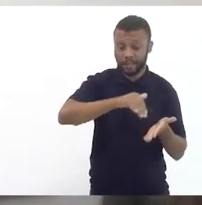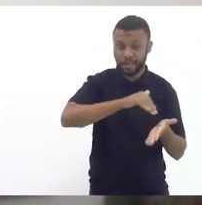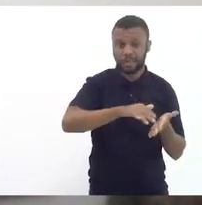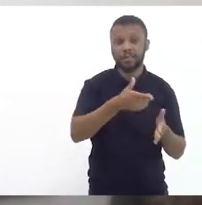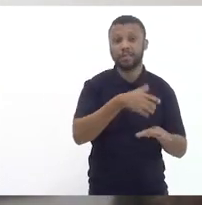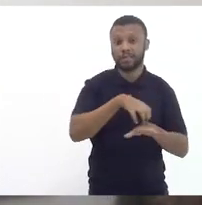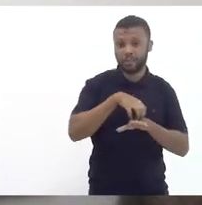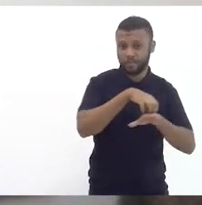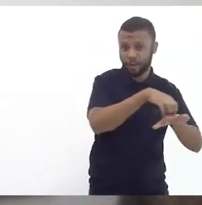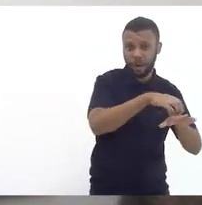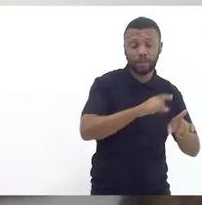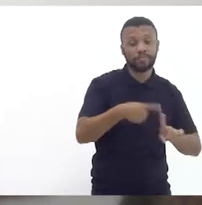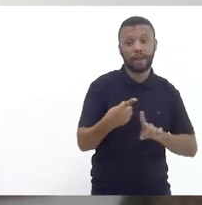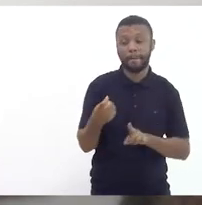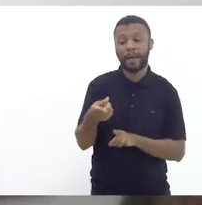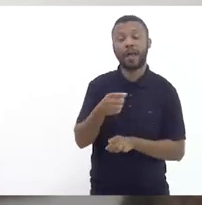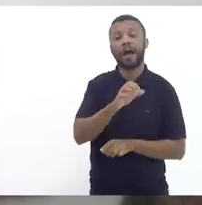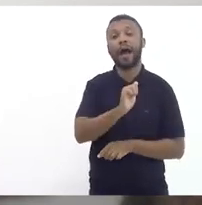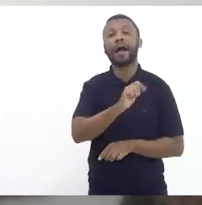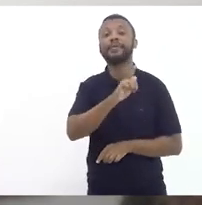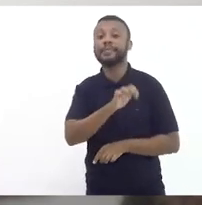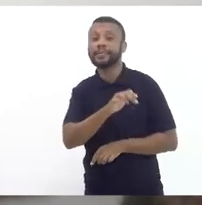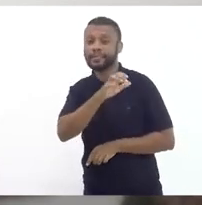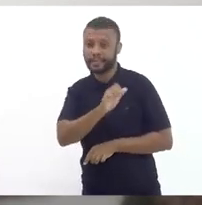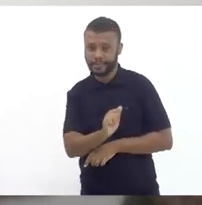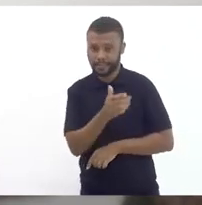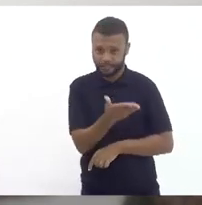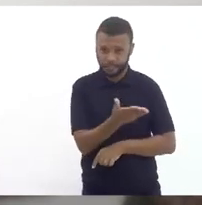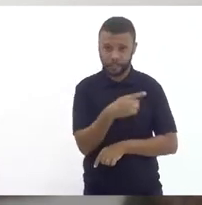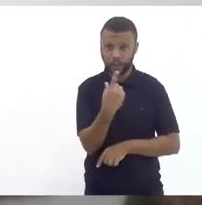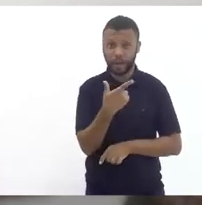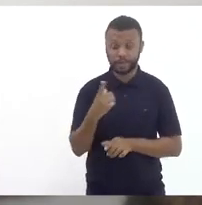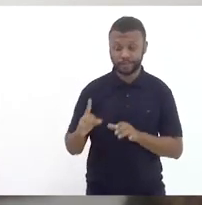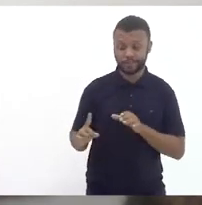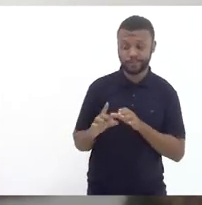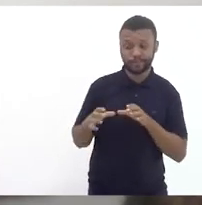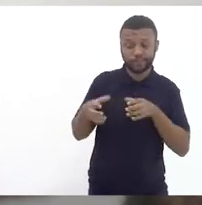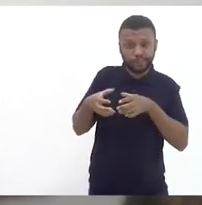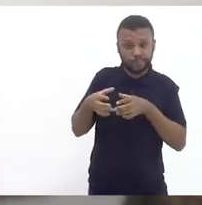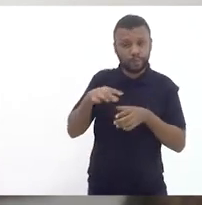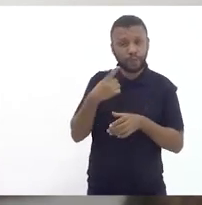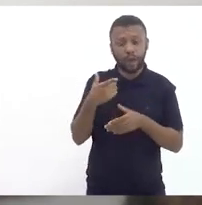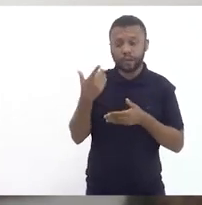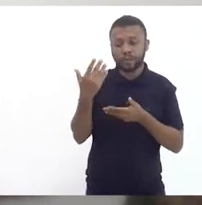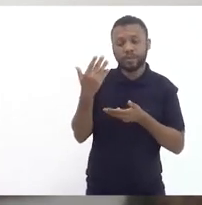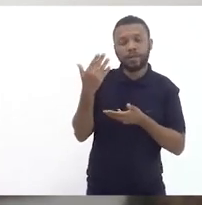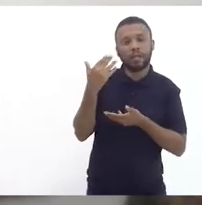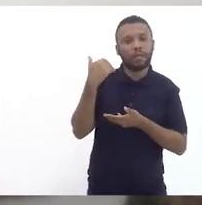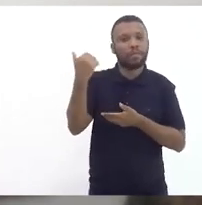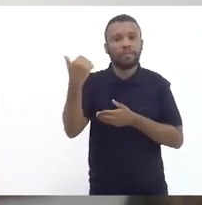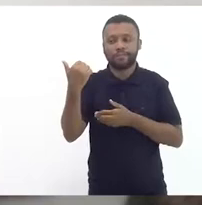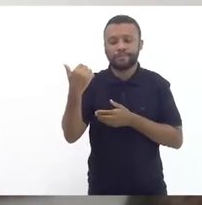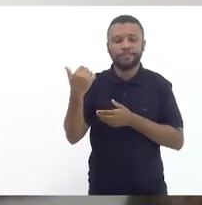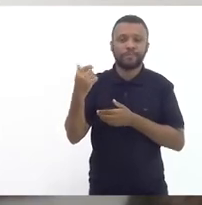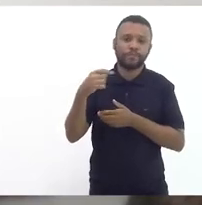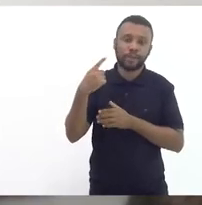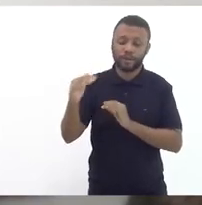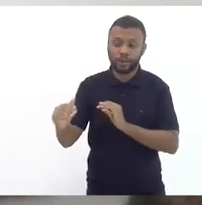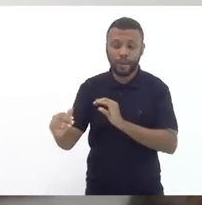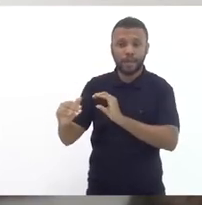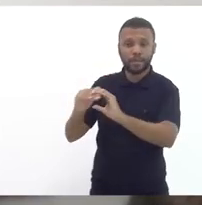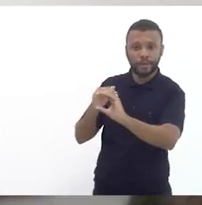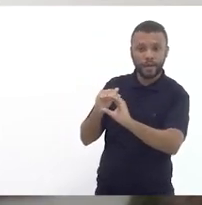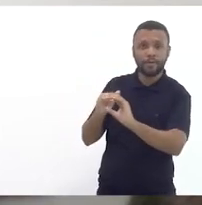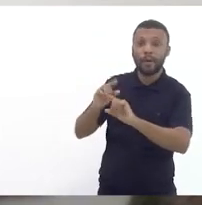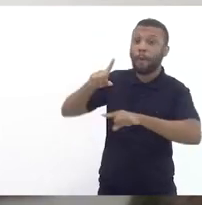agência? Nós, integrantes da CPI, quando recebemos a convocação, além de recebermos